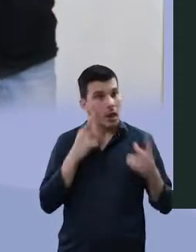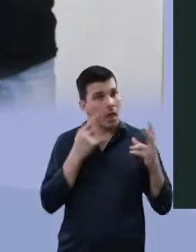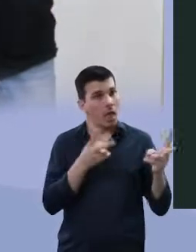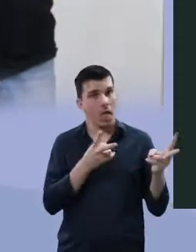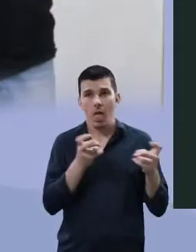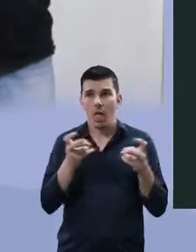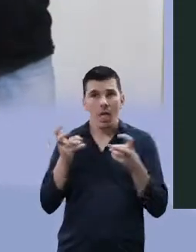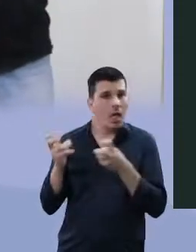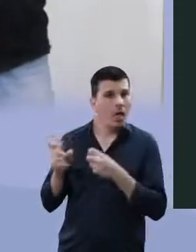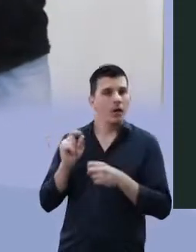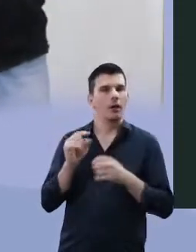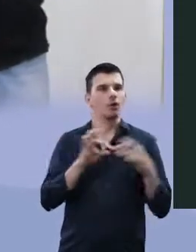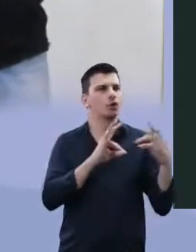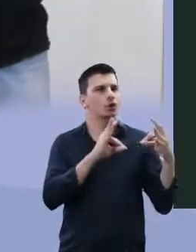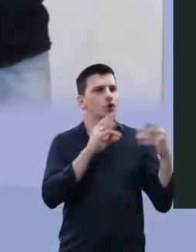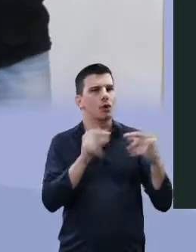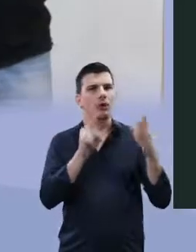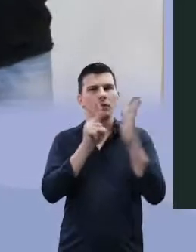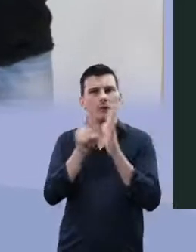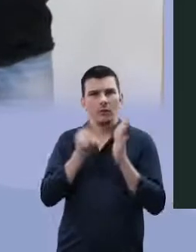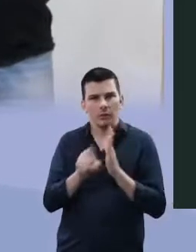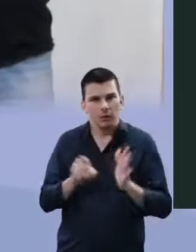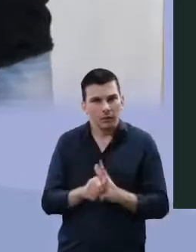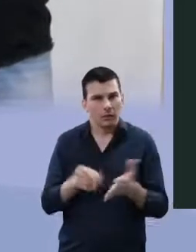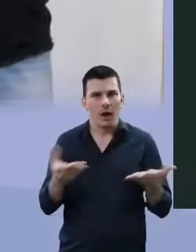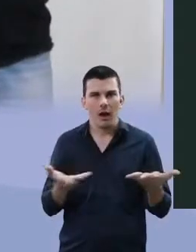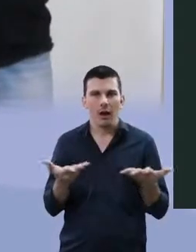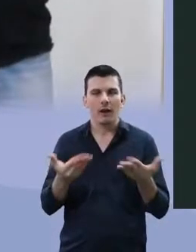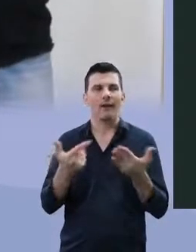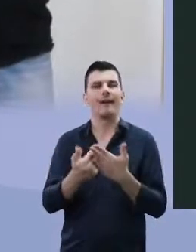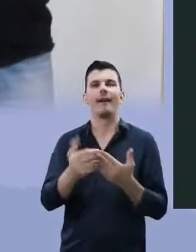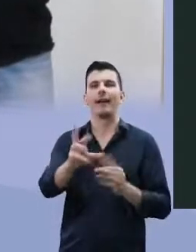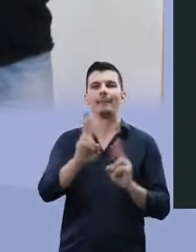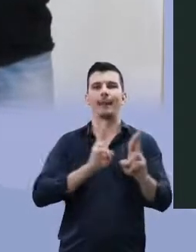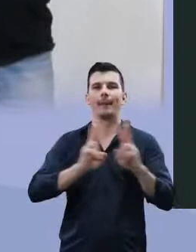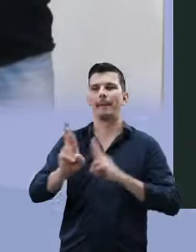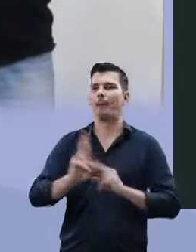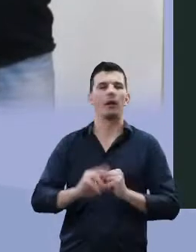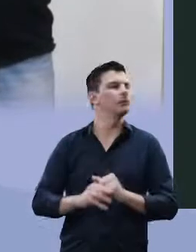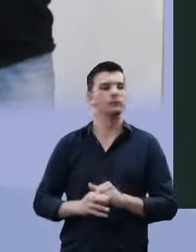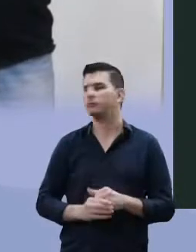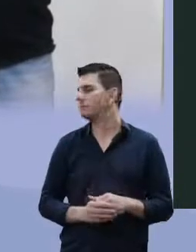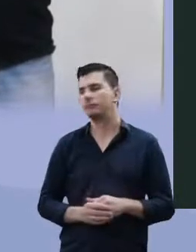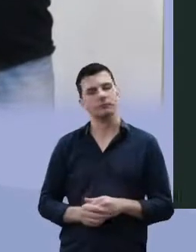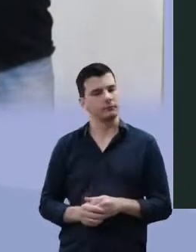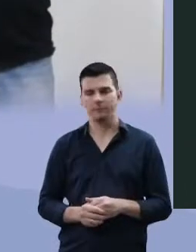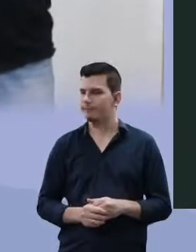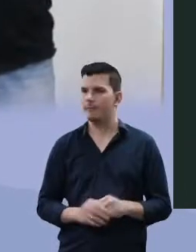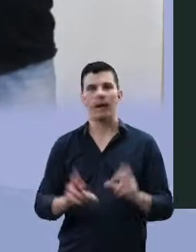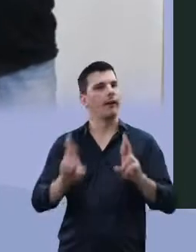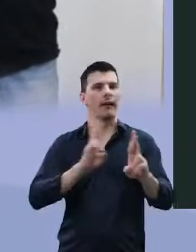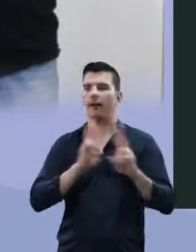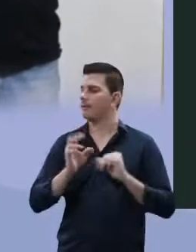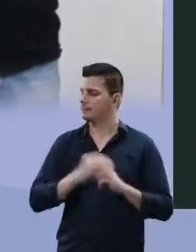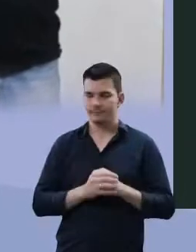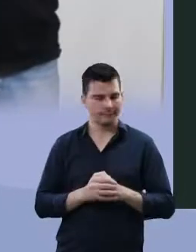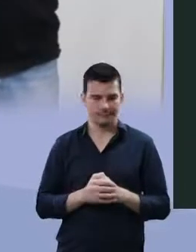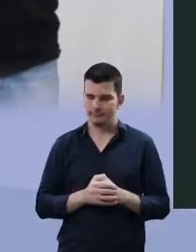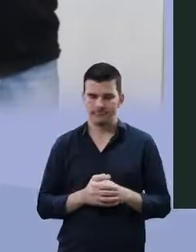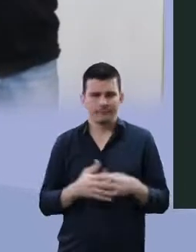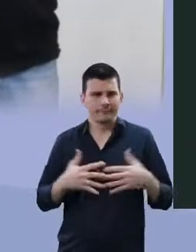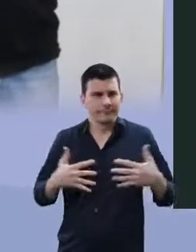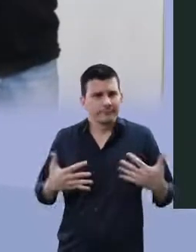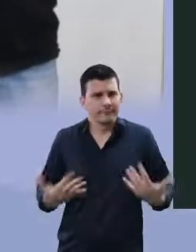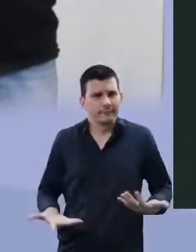Né? Então, assim, vocês vejam que todas as questões colocadas, as respostas não.